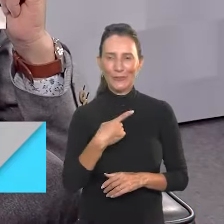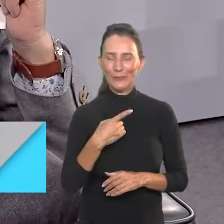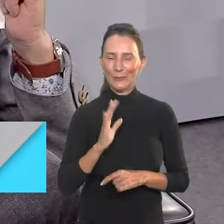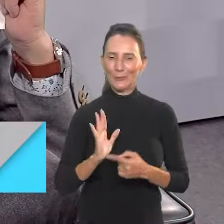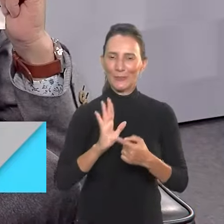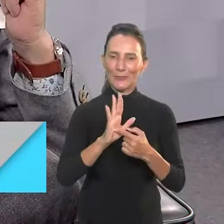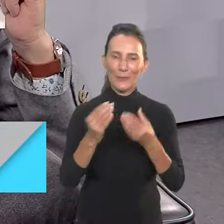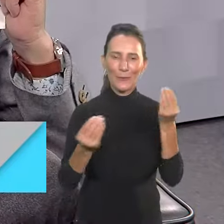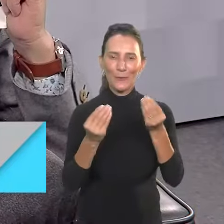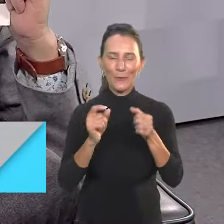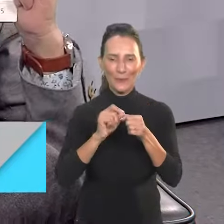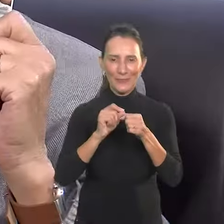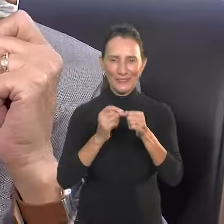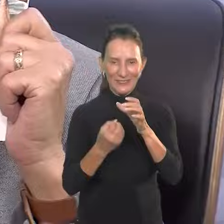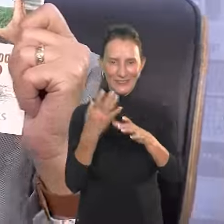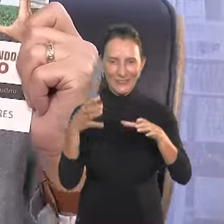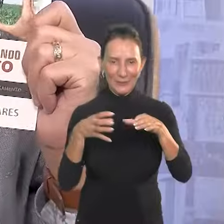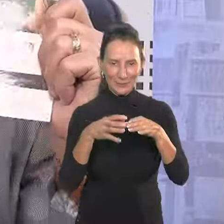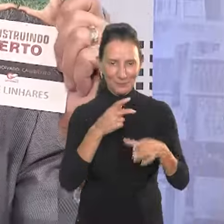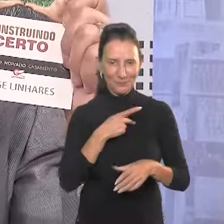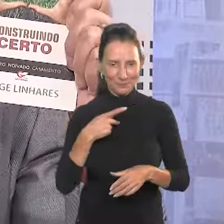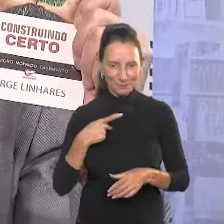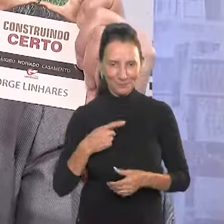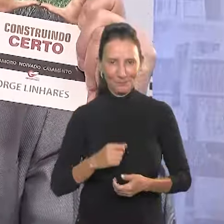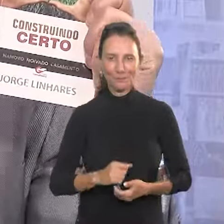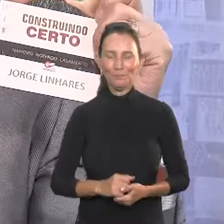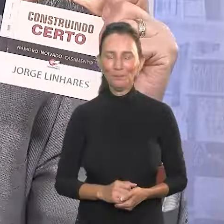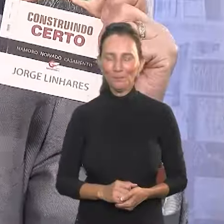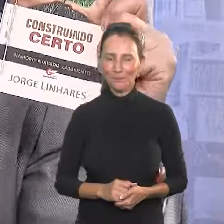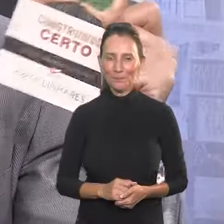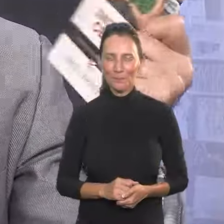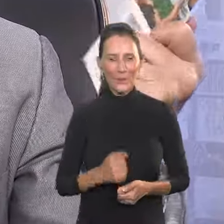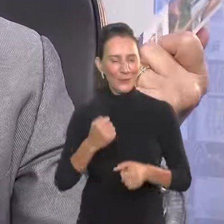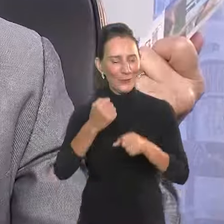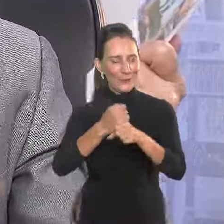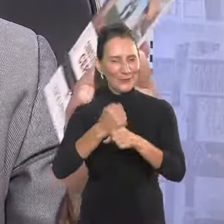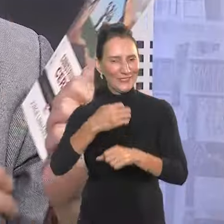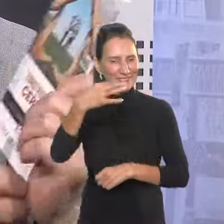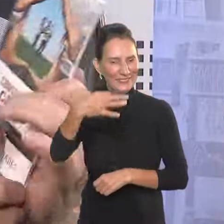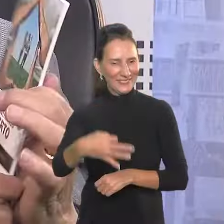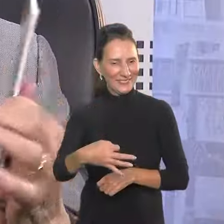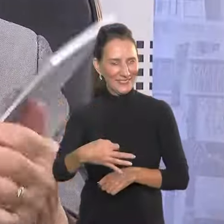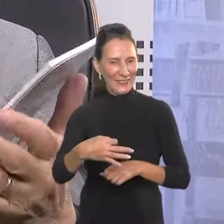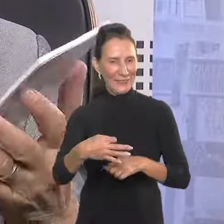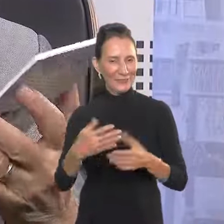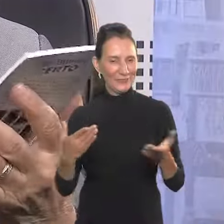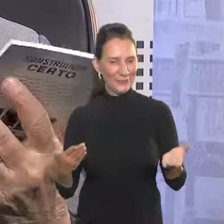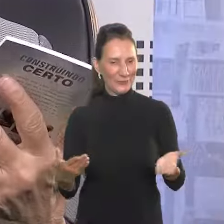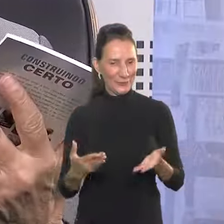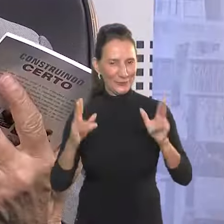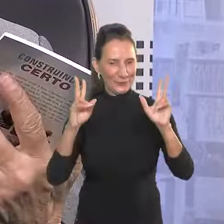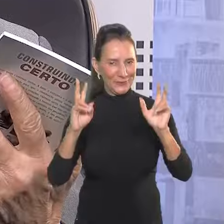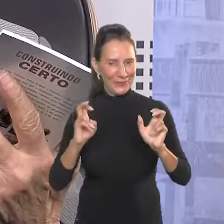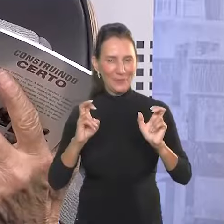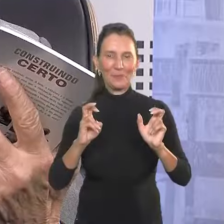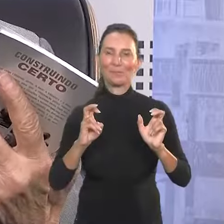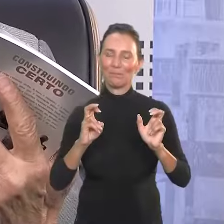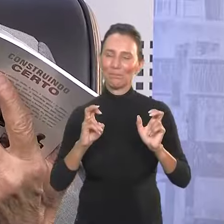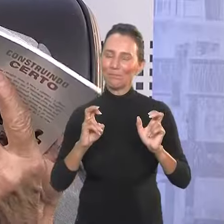das pedras, tá? Construindo certo, olha que coisa tremenda, é algo